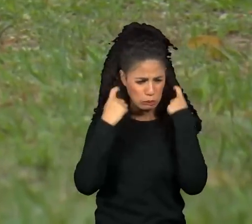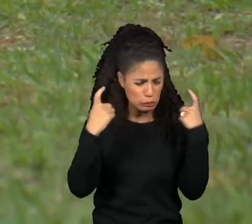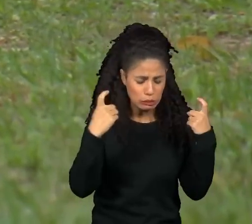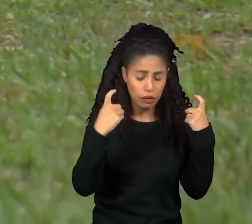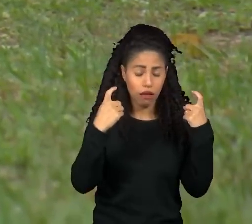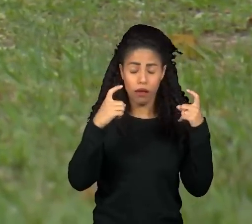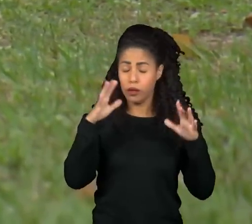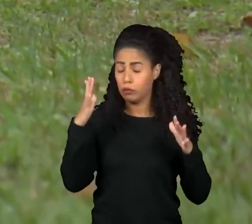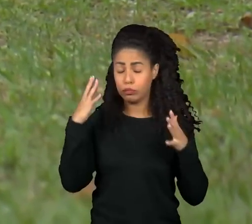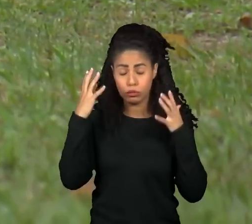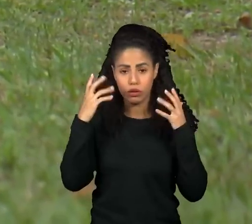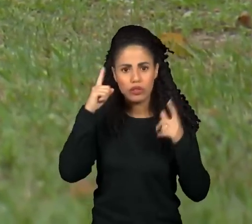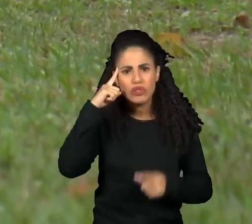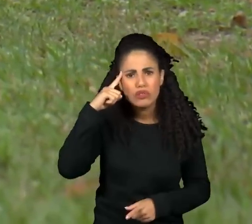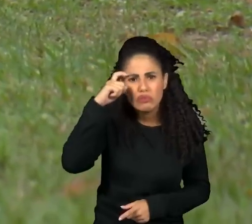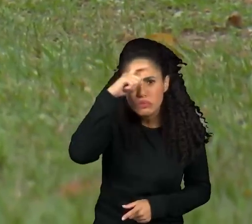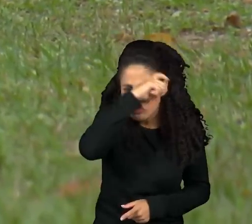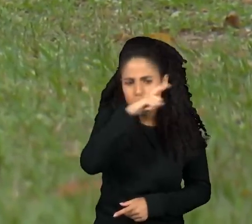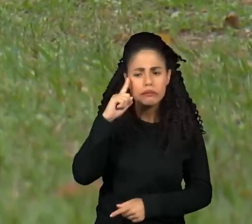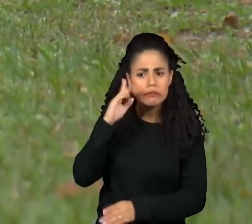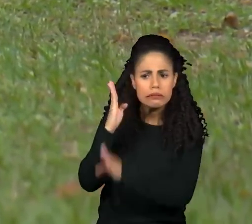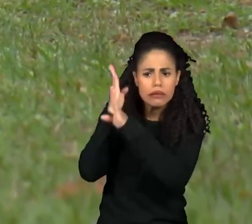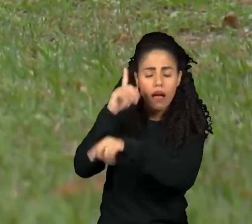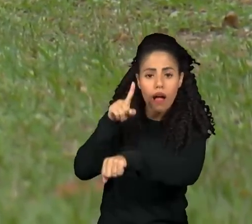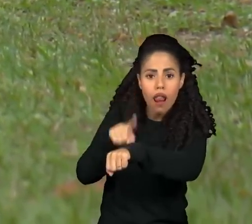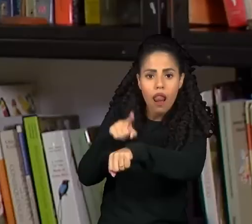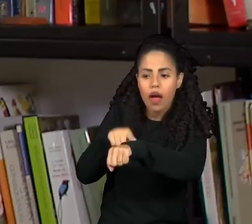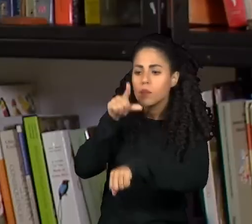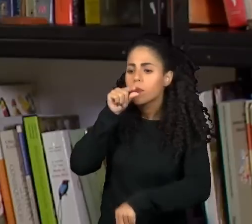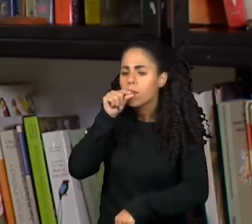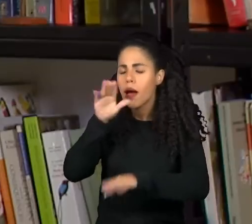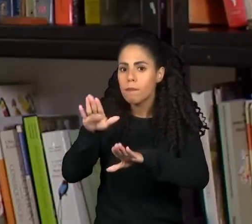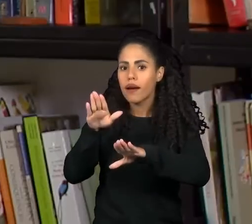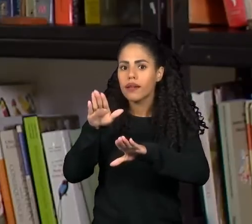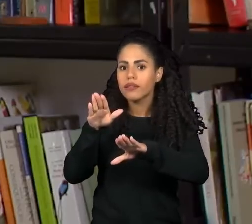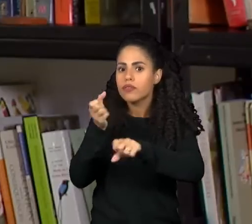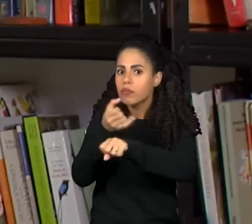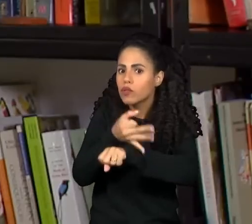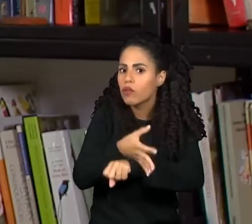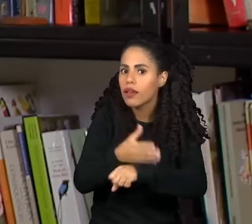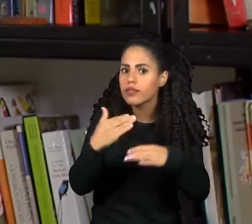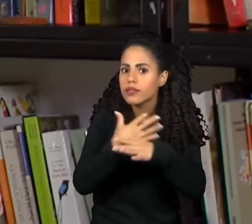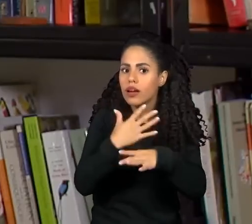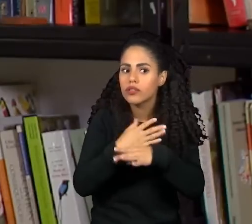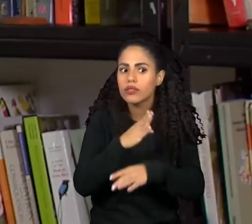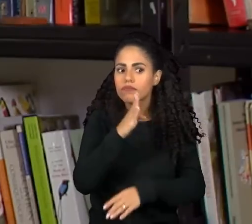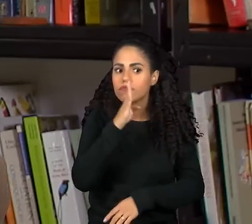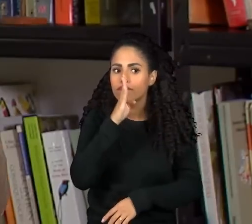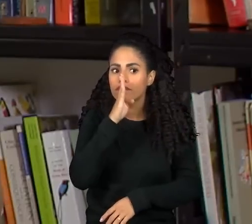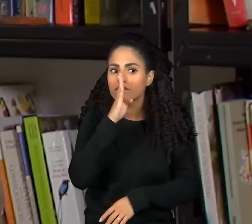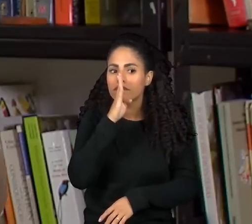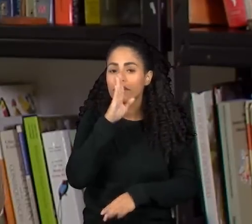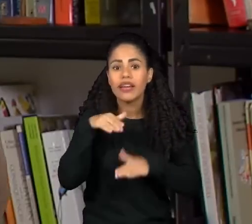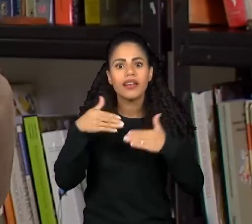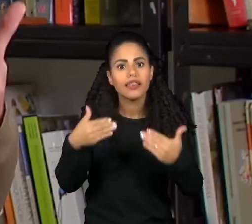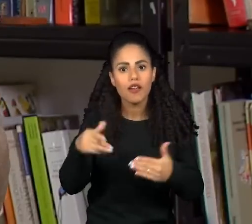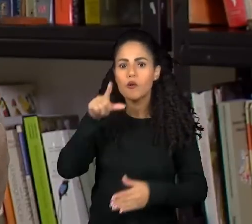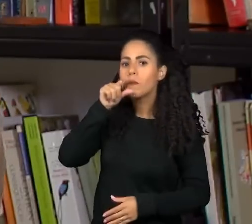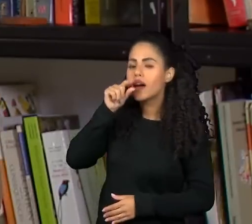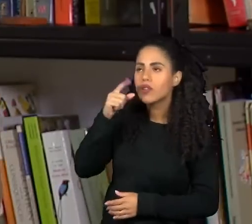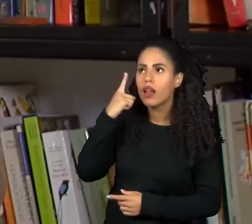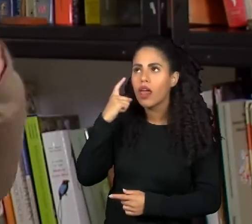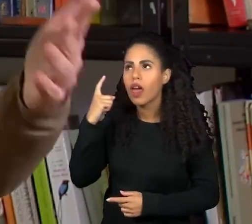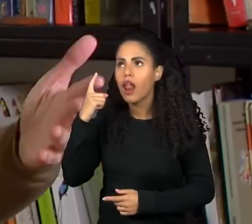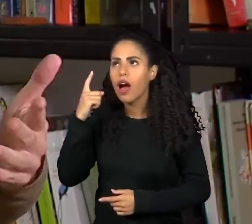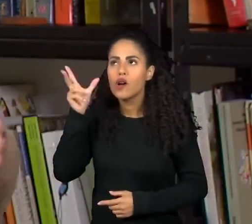uma concorrência acústica. E na madrugada, a cidade é muito mais silenciosa. Então ele consegue ser muito mais